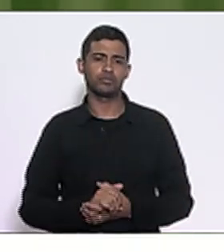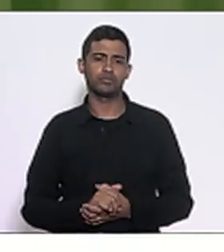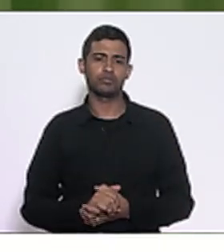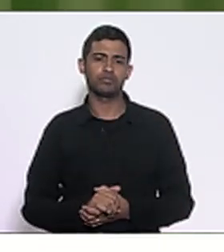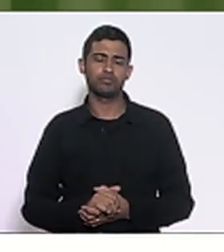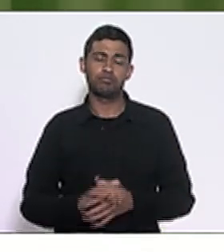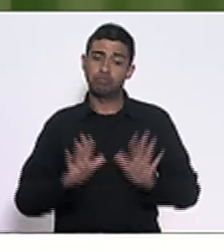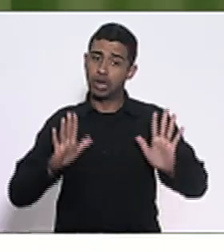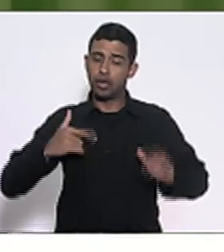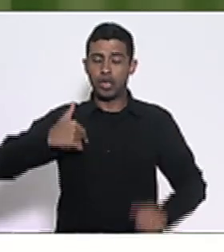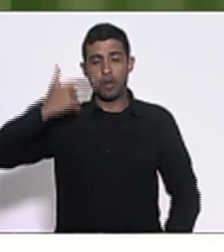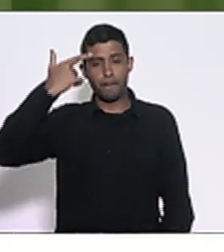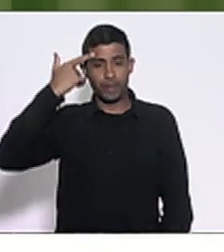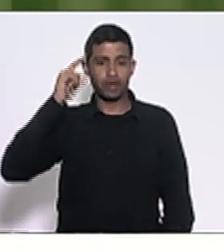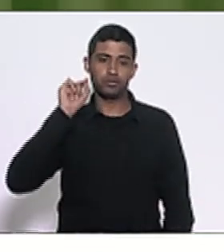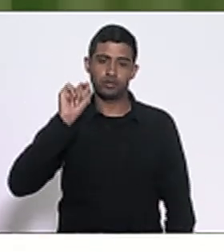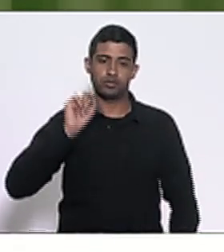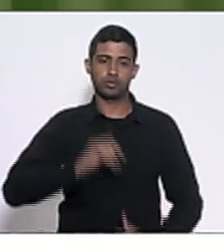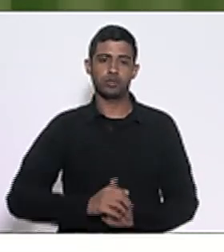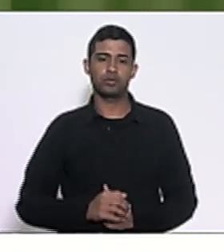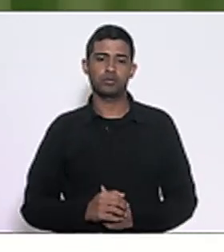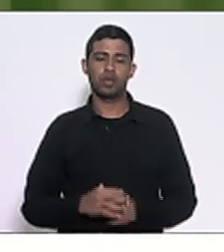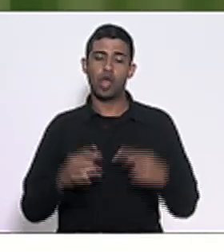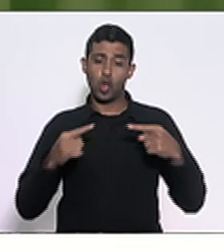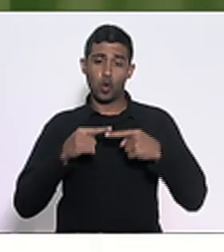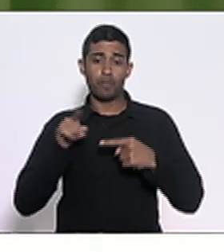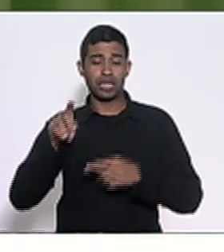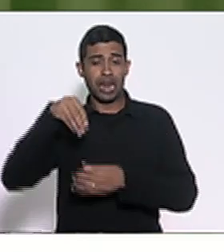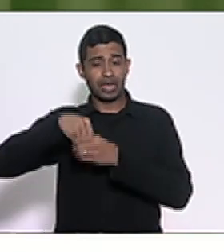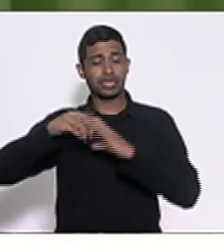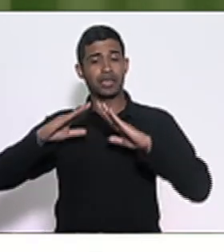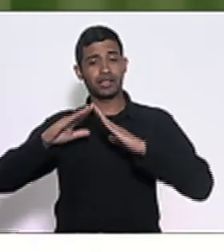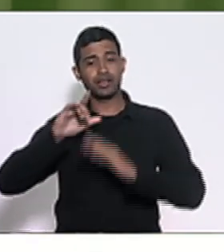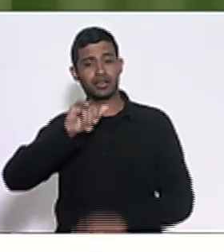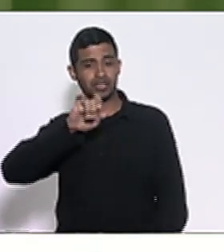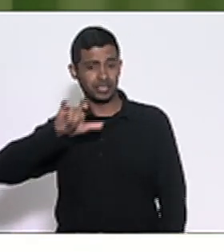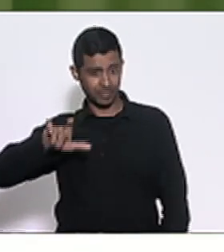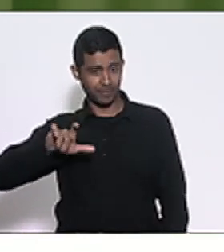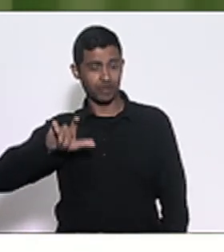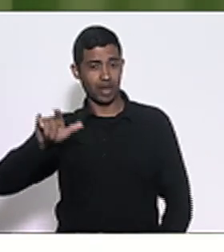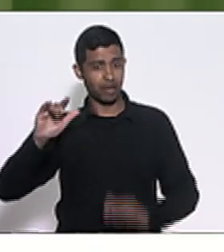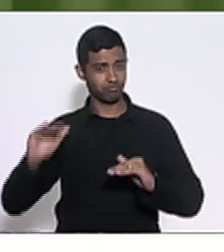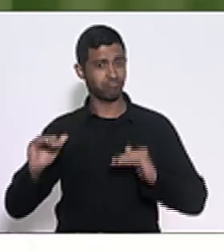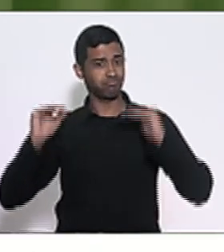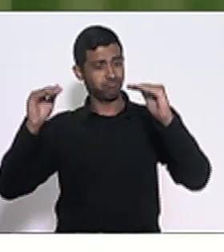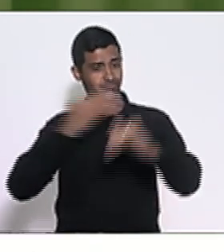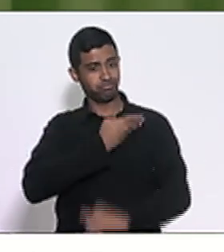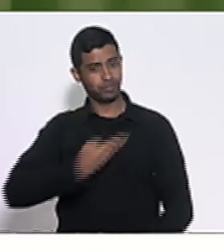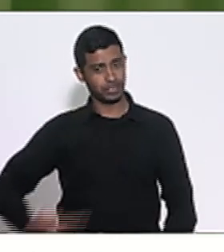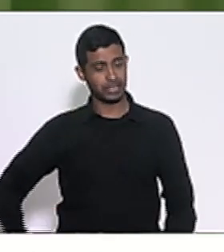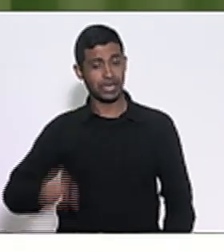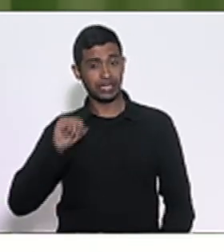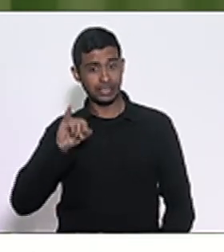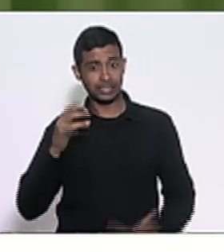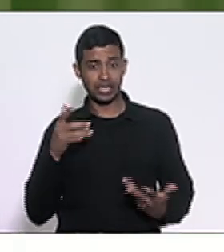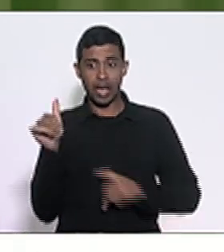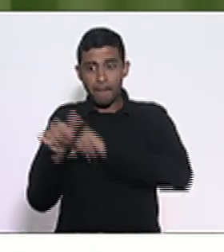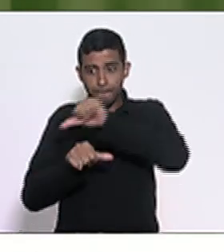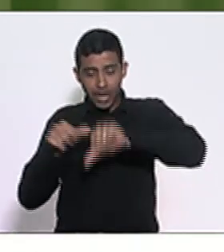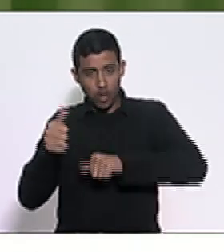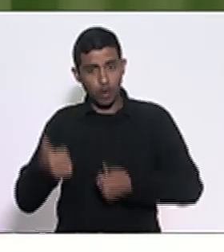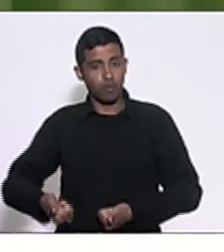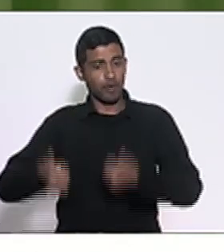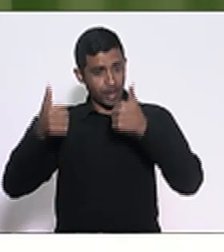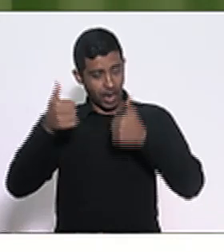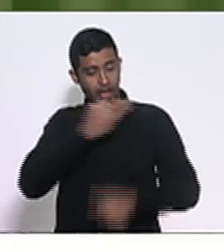para mim em que esteja na Casa Civil na vertente da governança. Se quer se aprimorar a governança, a